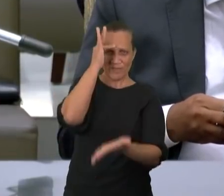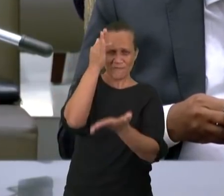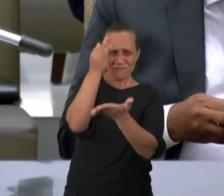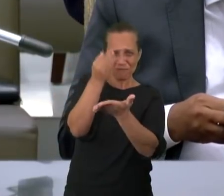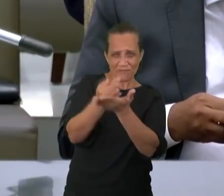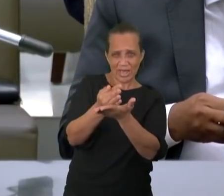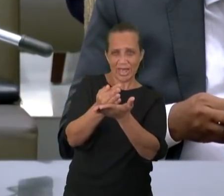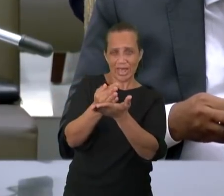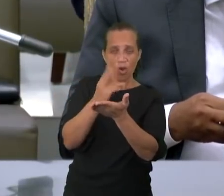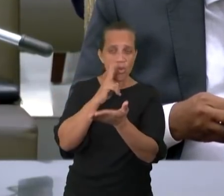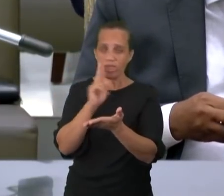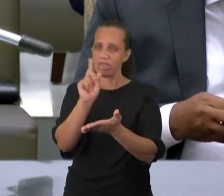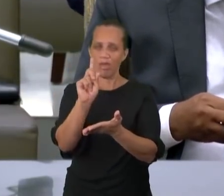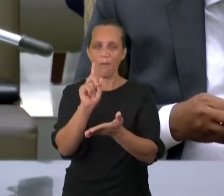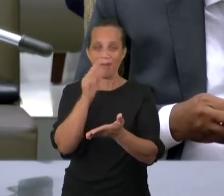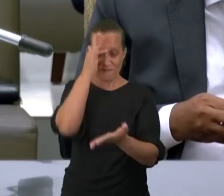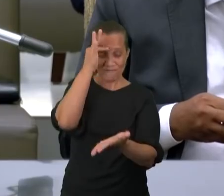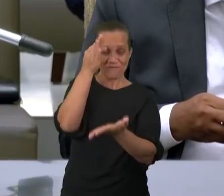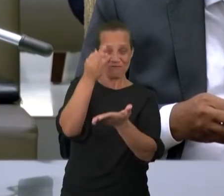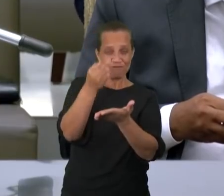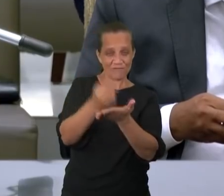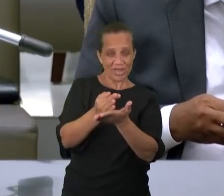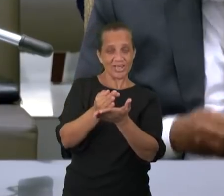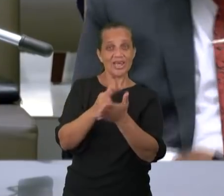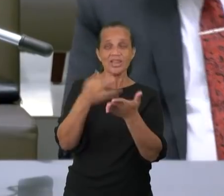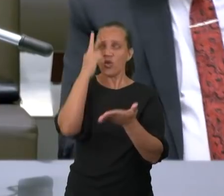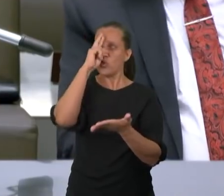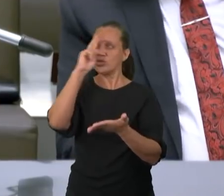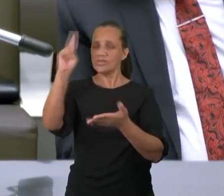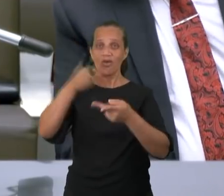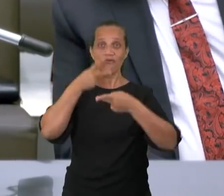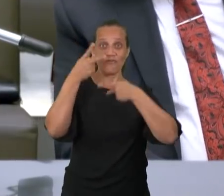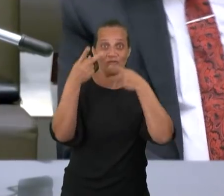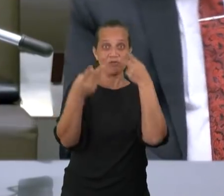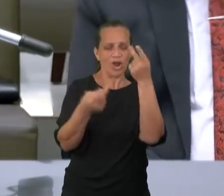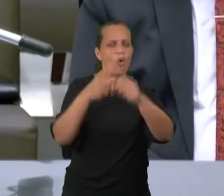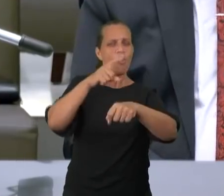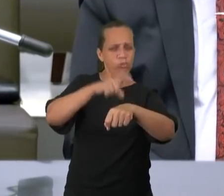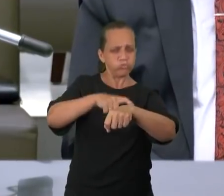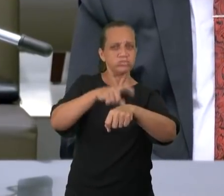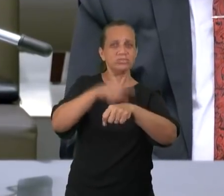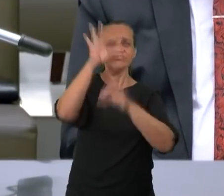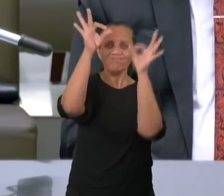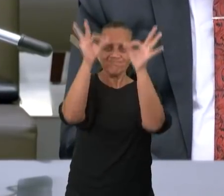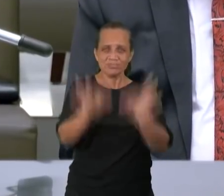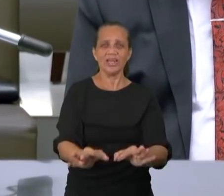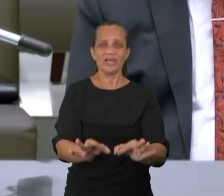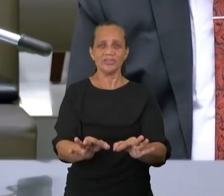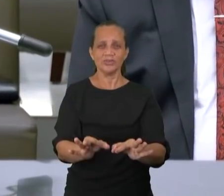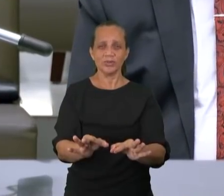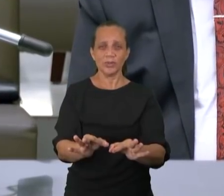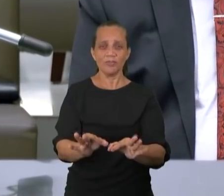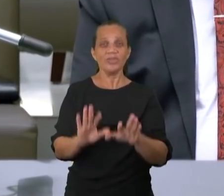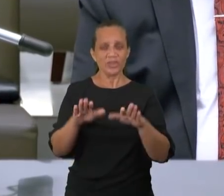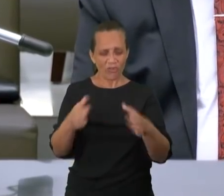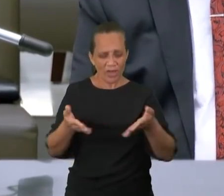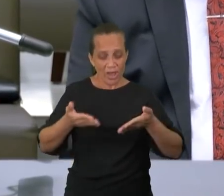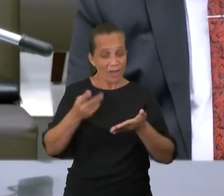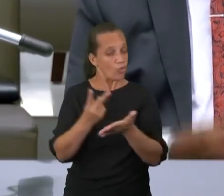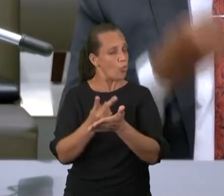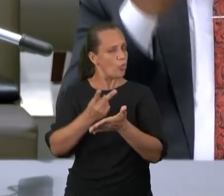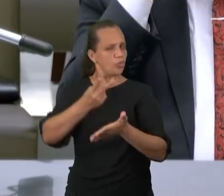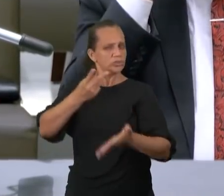receba esta palavra em nome de Jesus. Assim te diz o Senhor, há um tempo estabelecido, Samuel vai nascer,